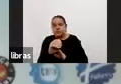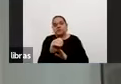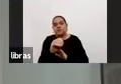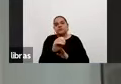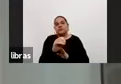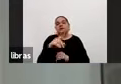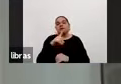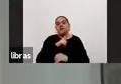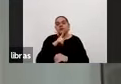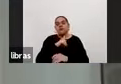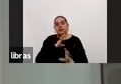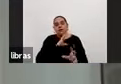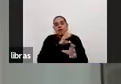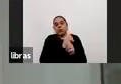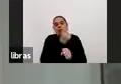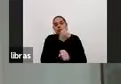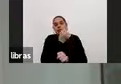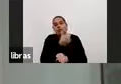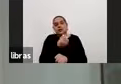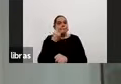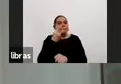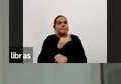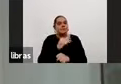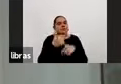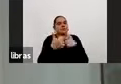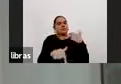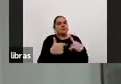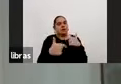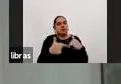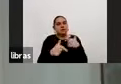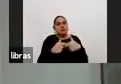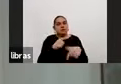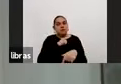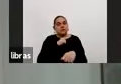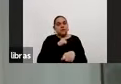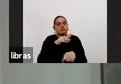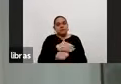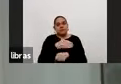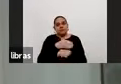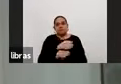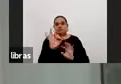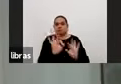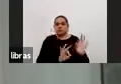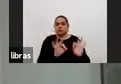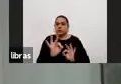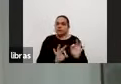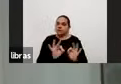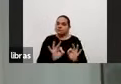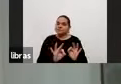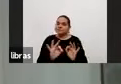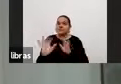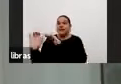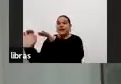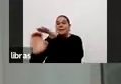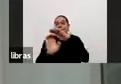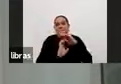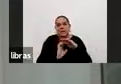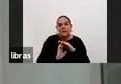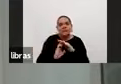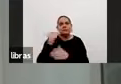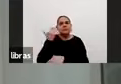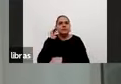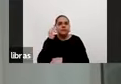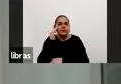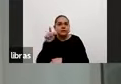16 milhões de trabalhadores que de alguma forma acessaram esse programa. As empresas, de certo modo, entenderam que era